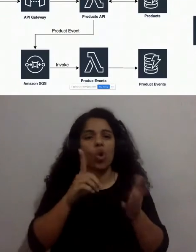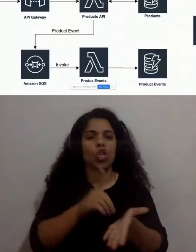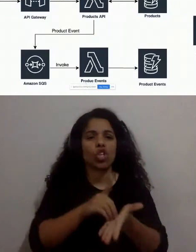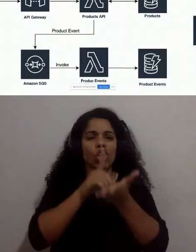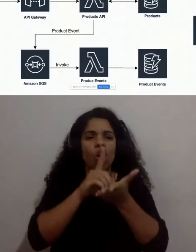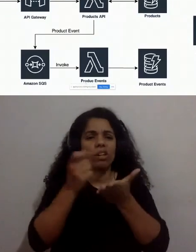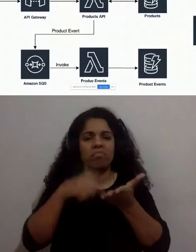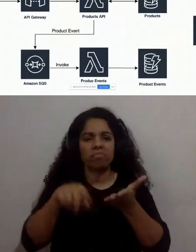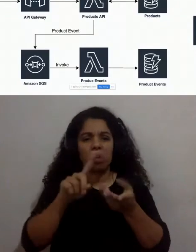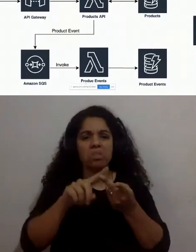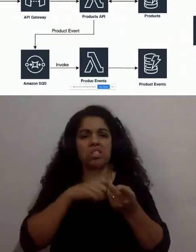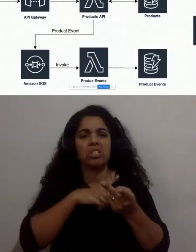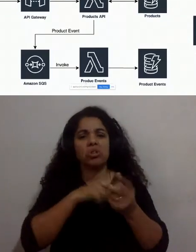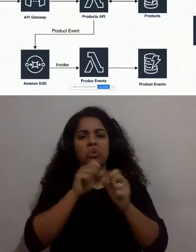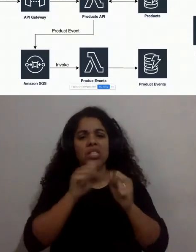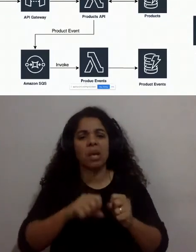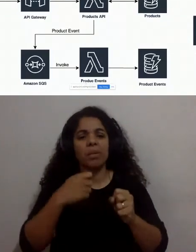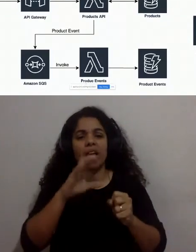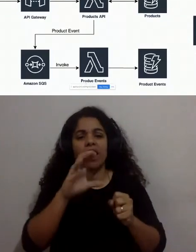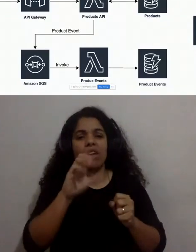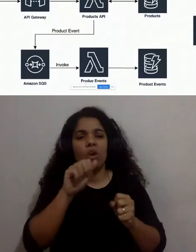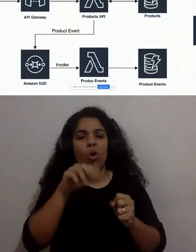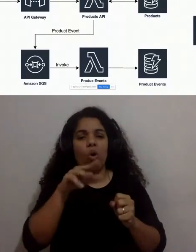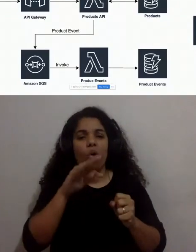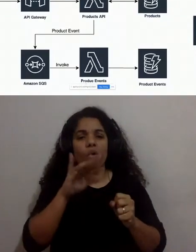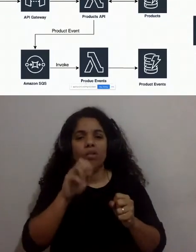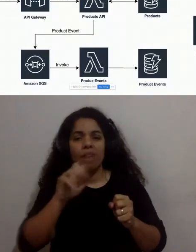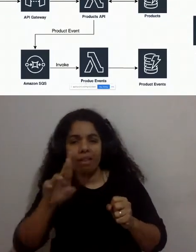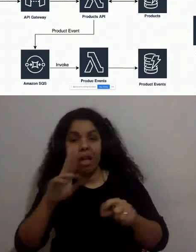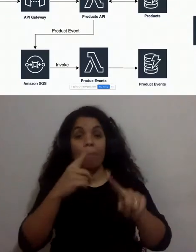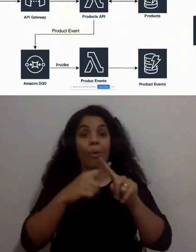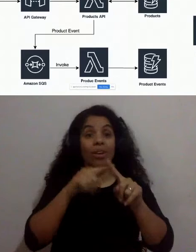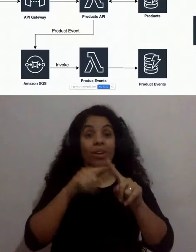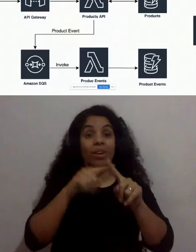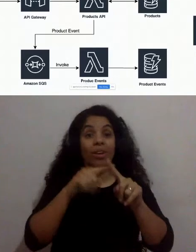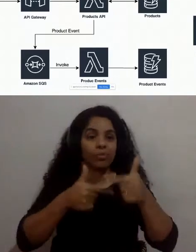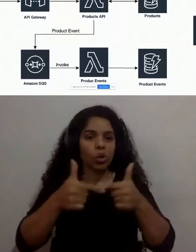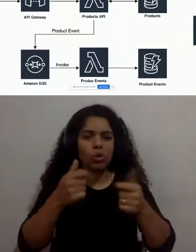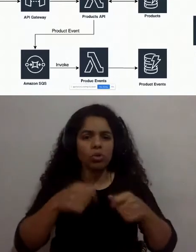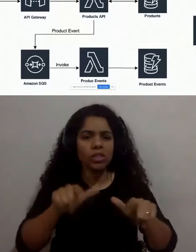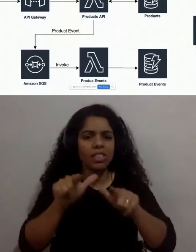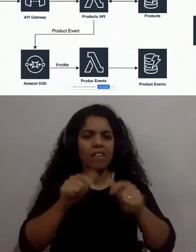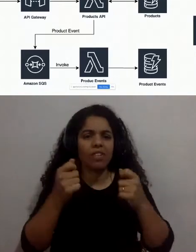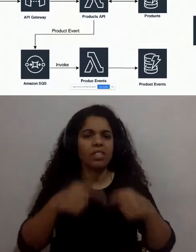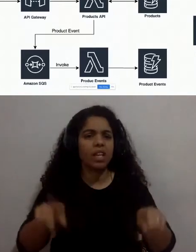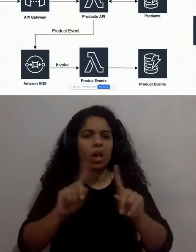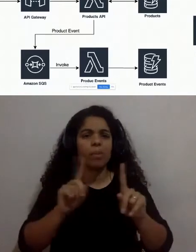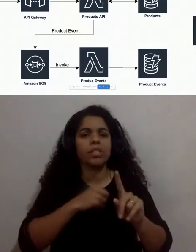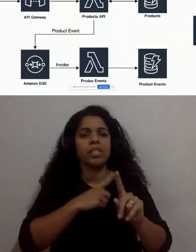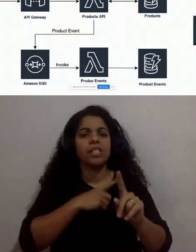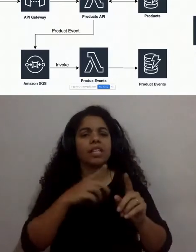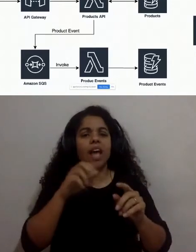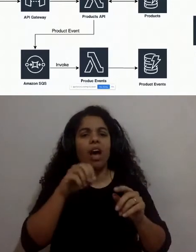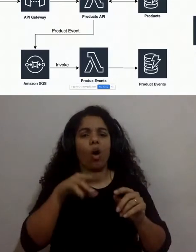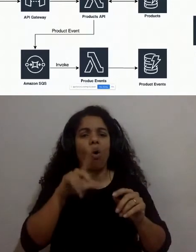um sistema que tem container. Por quê? Aqui o nosso serviço ele não precisa estar online o